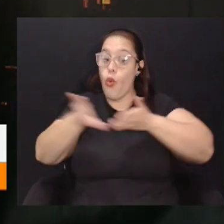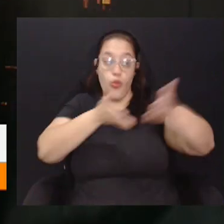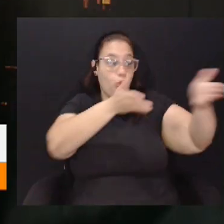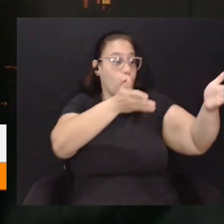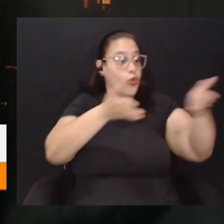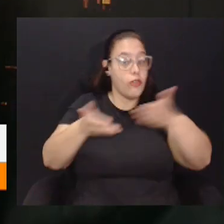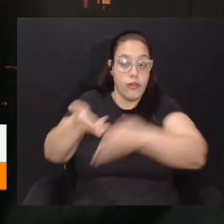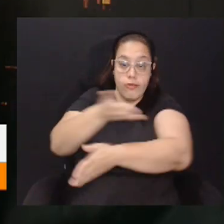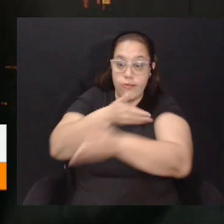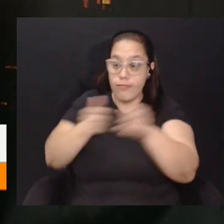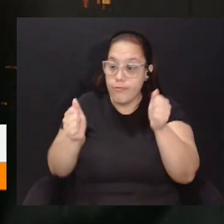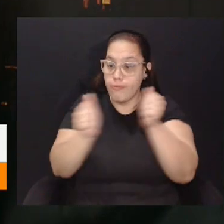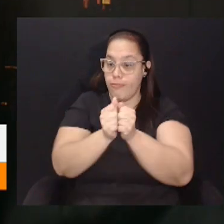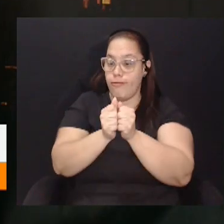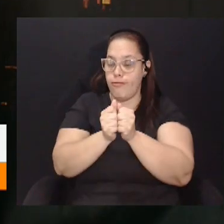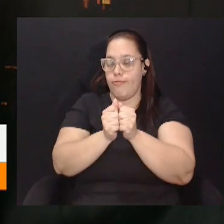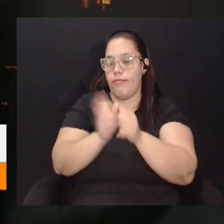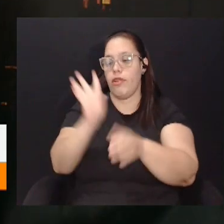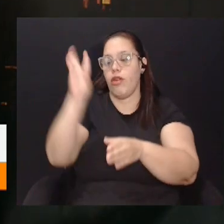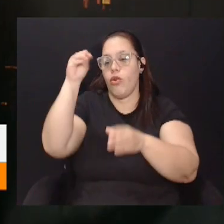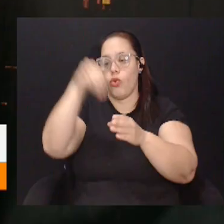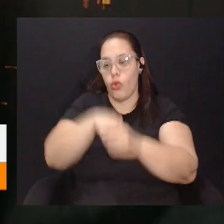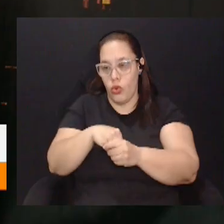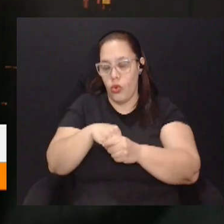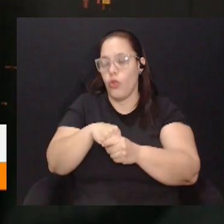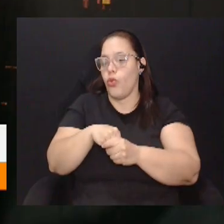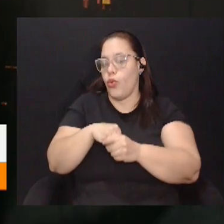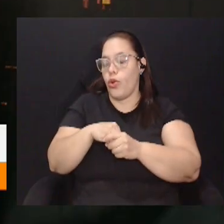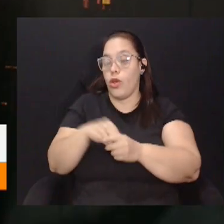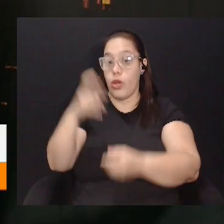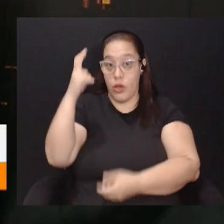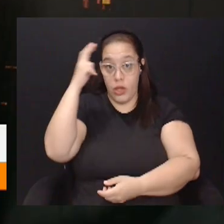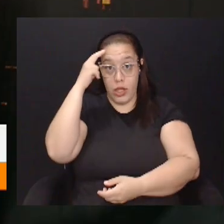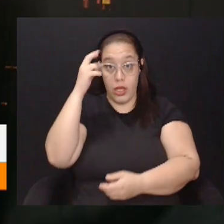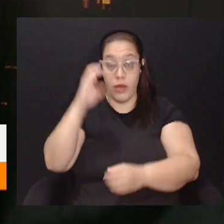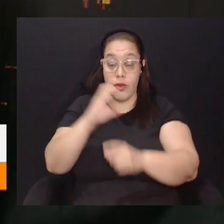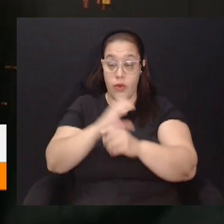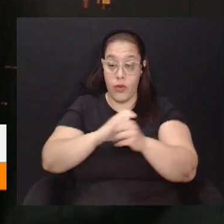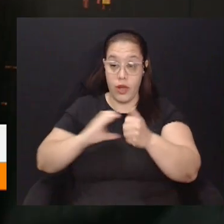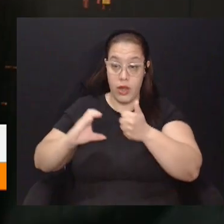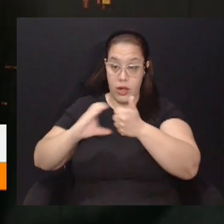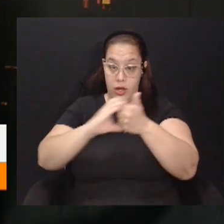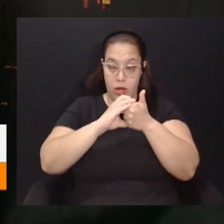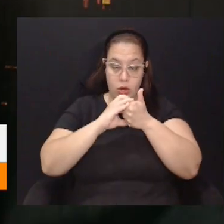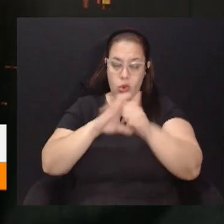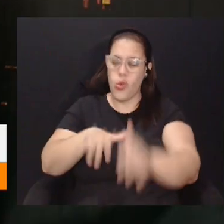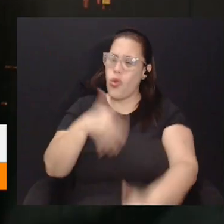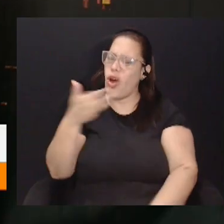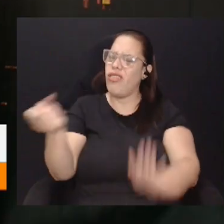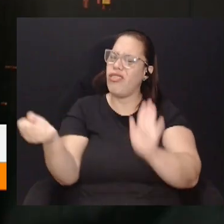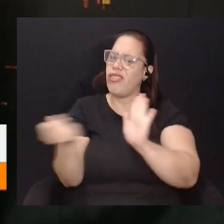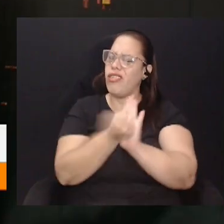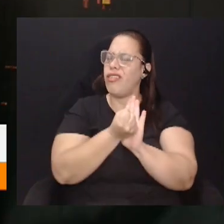Então, dentro dessa cultura cristã, né, qual que é o significado desse ato de partilhar?